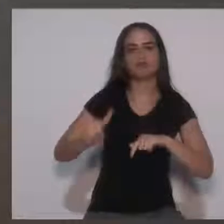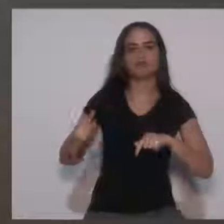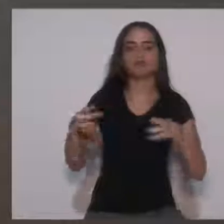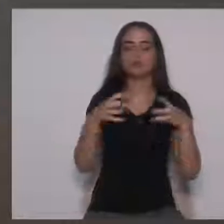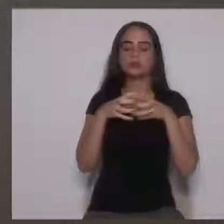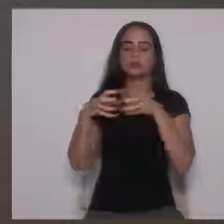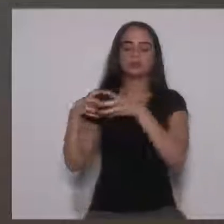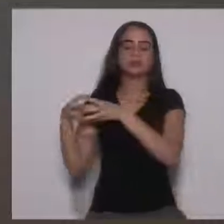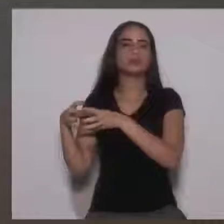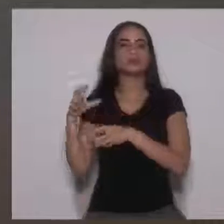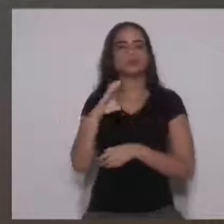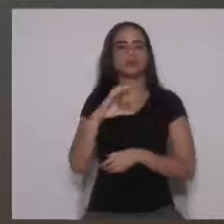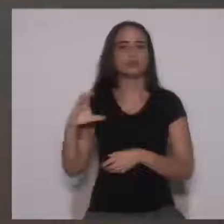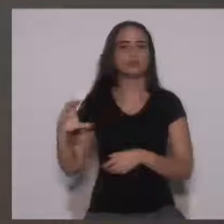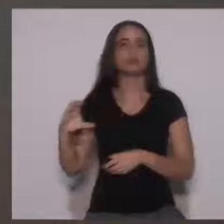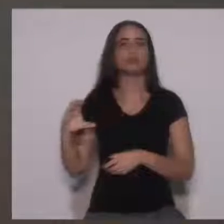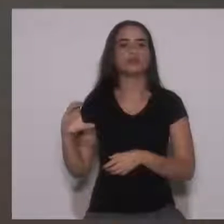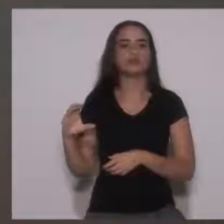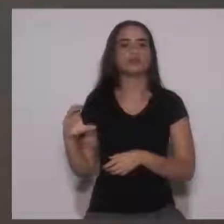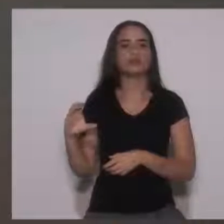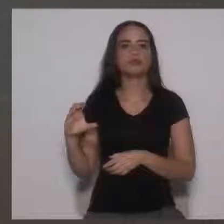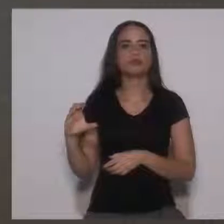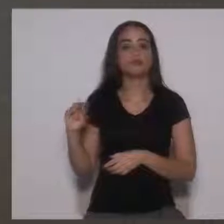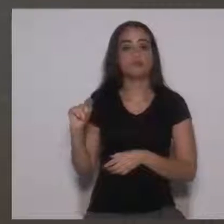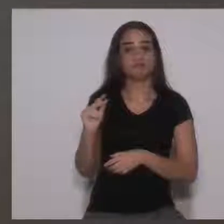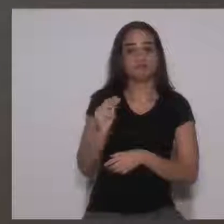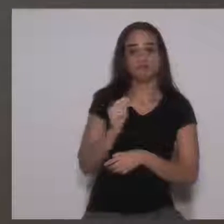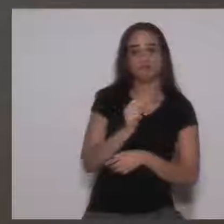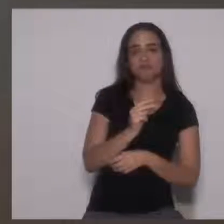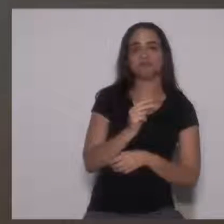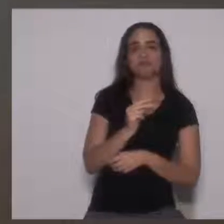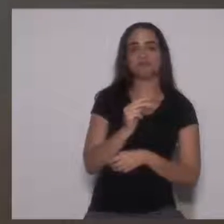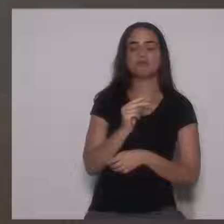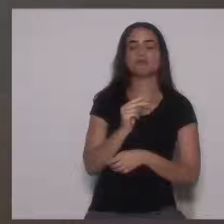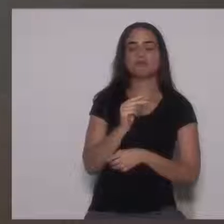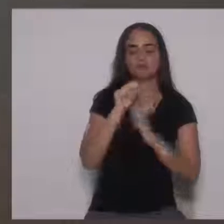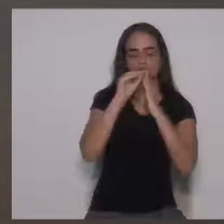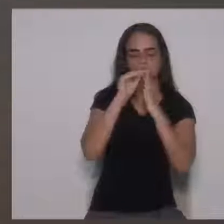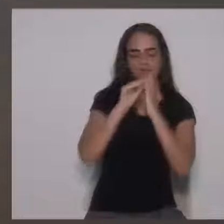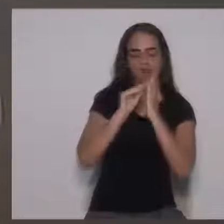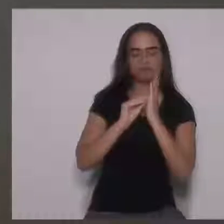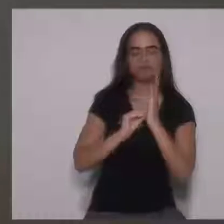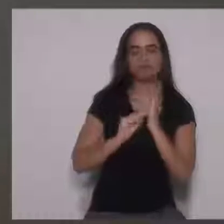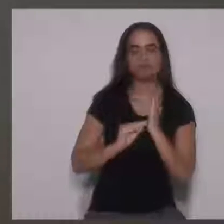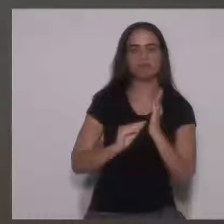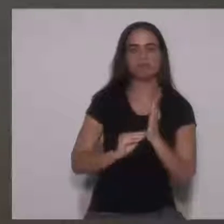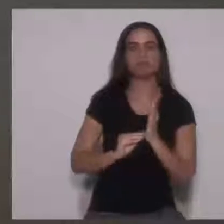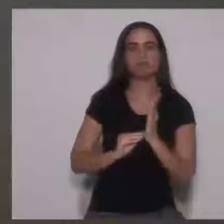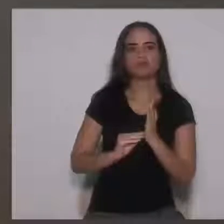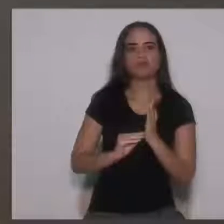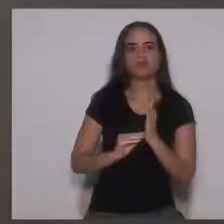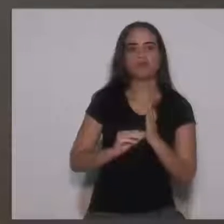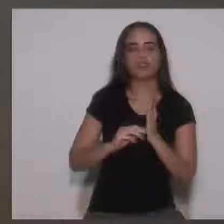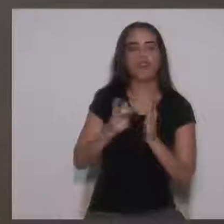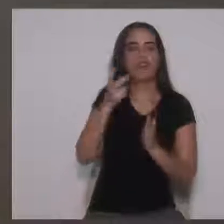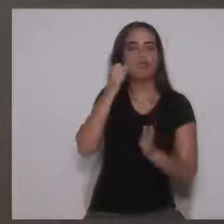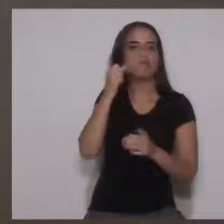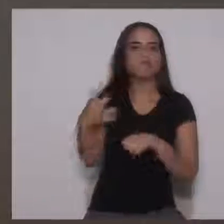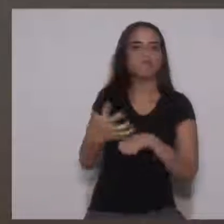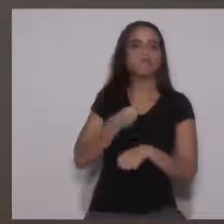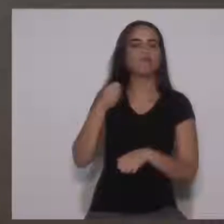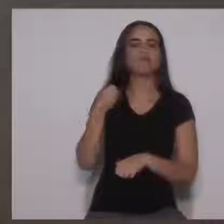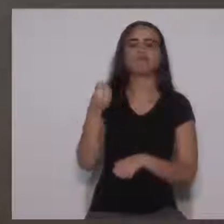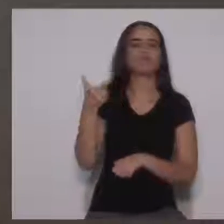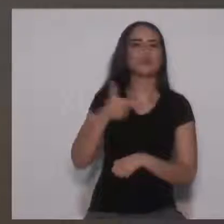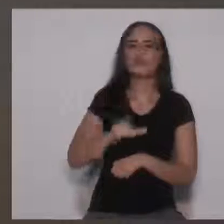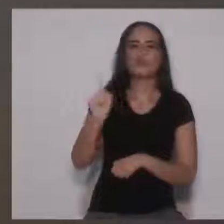coordenadores, em dinheiro, e aplicasse, ia dar negativo aquilo lá. Se fosse cobrado por eles, dava